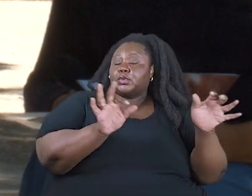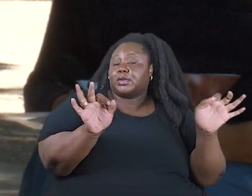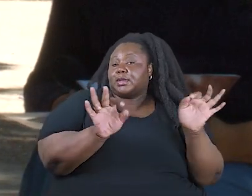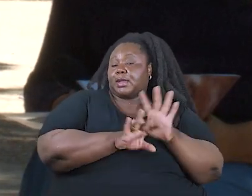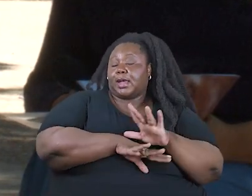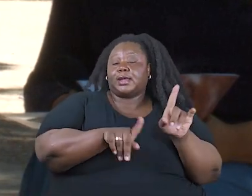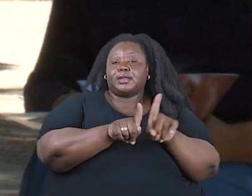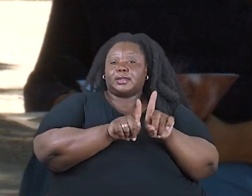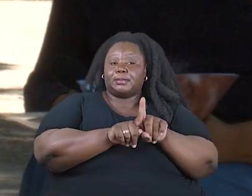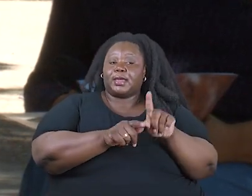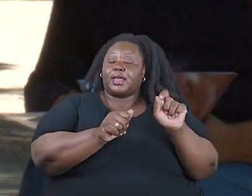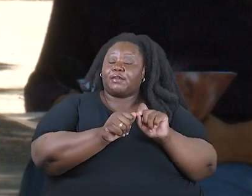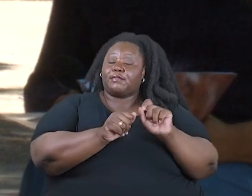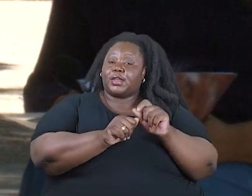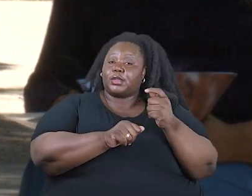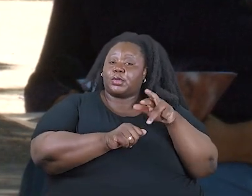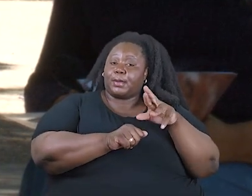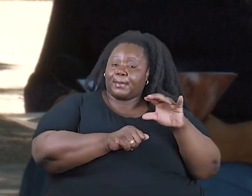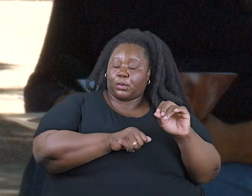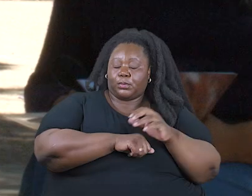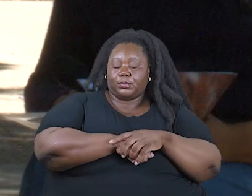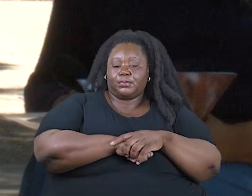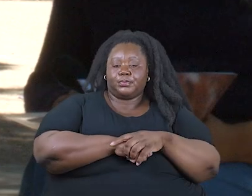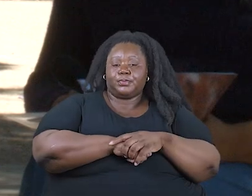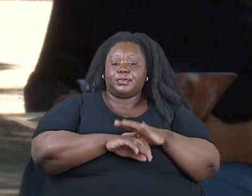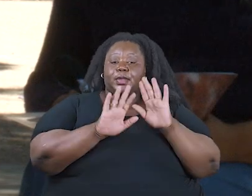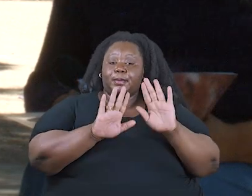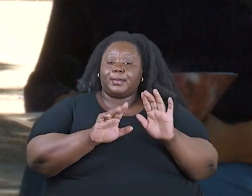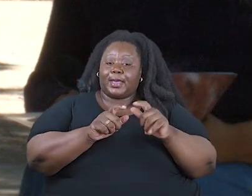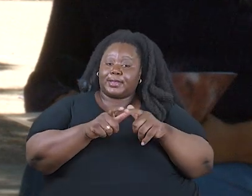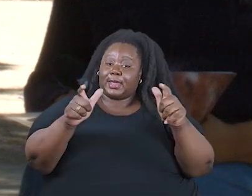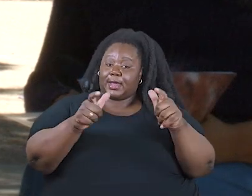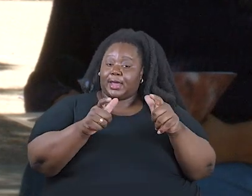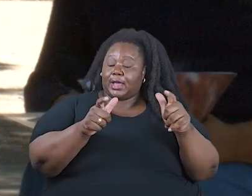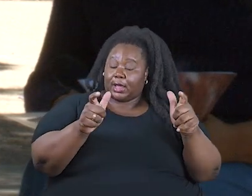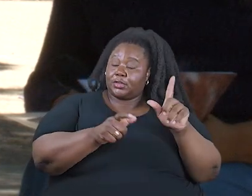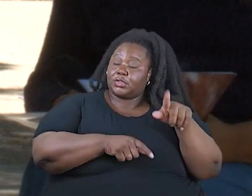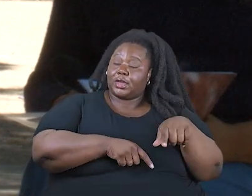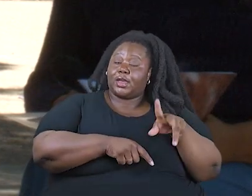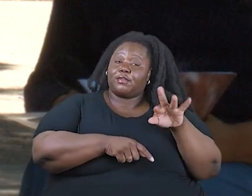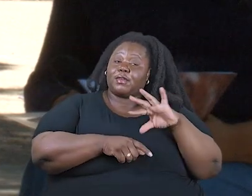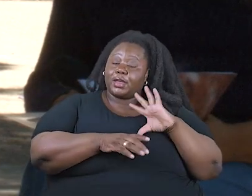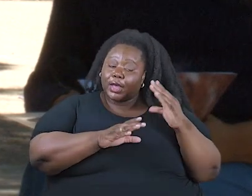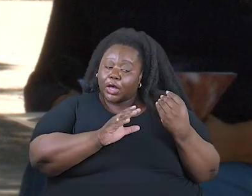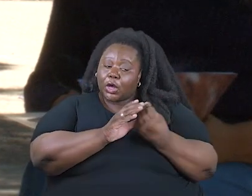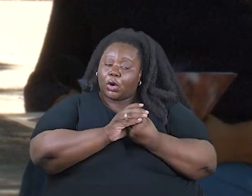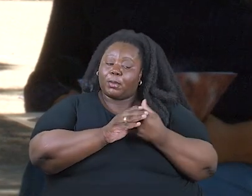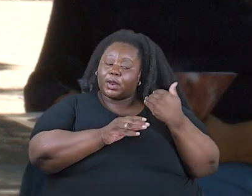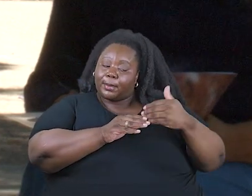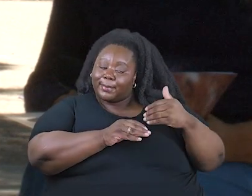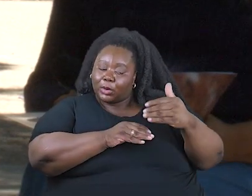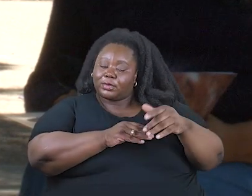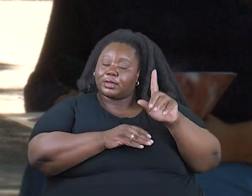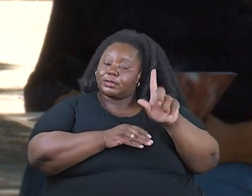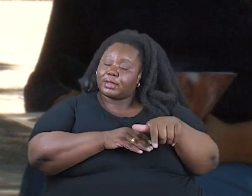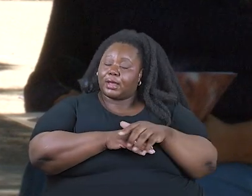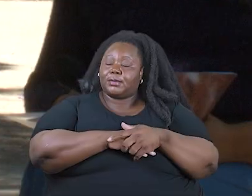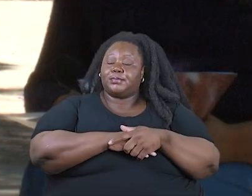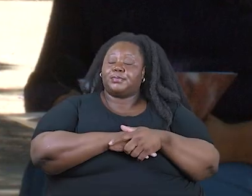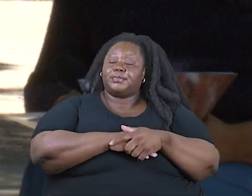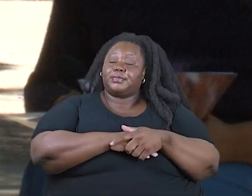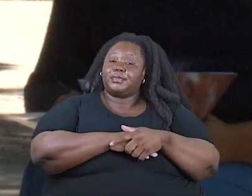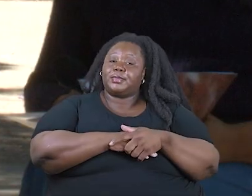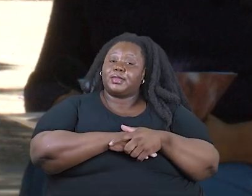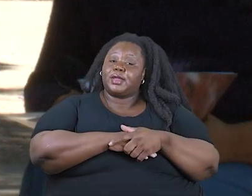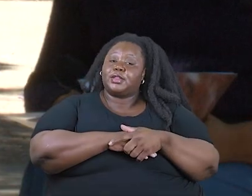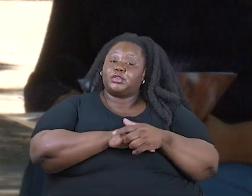acabamento que é feito à mão, né? Mas a grande maioria dos múltiplos eles vão incorporar processos que são de